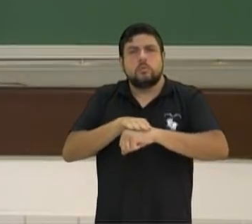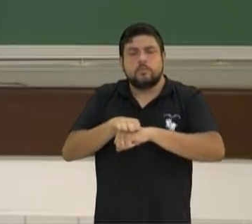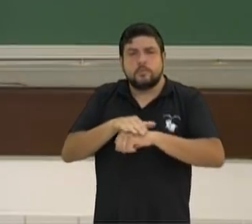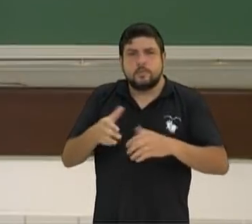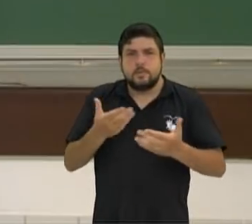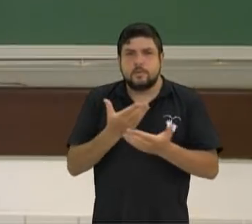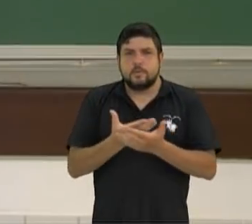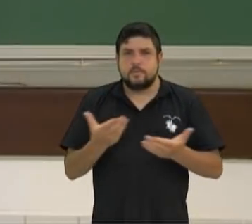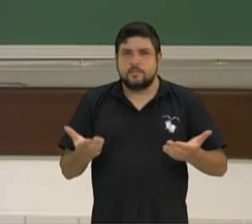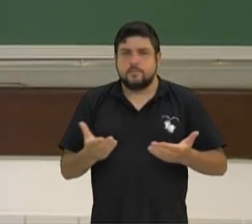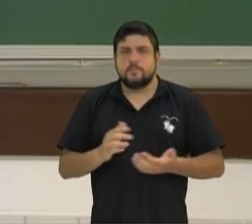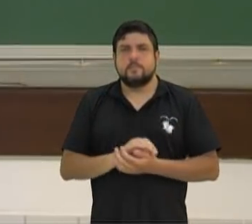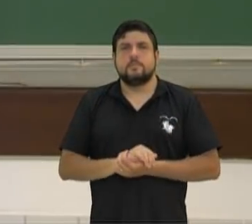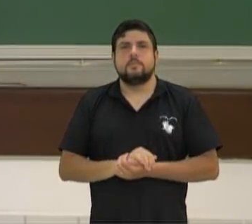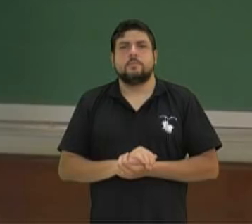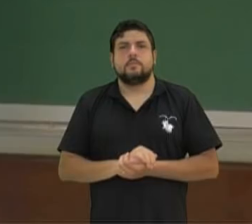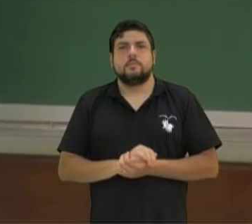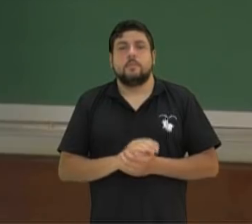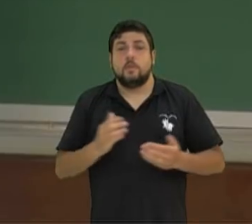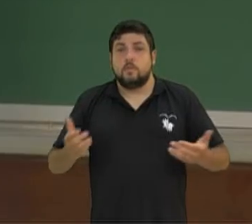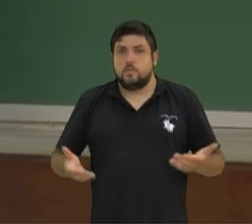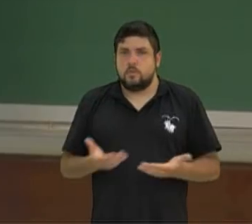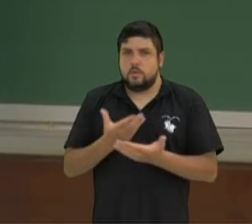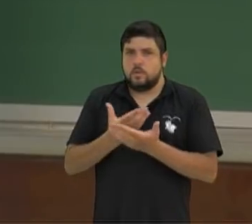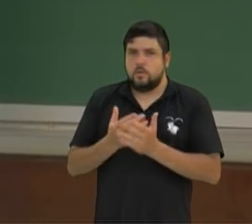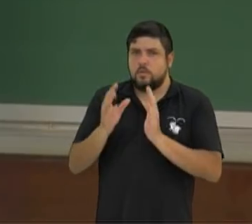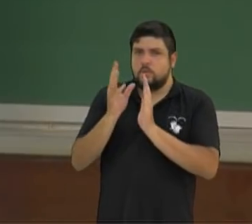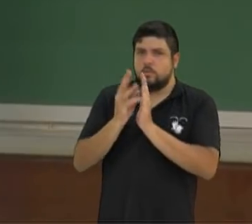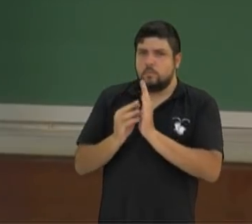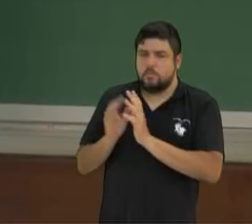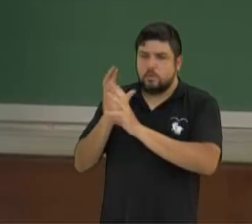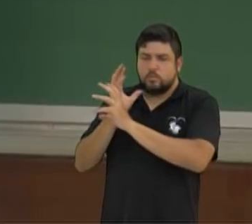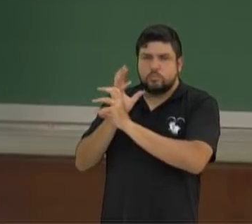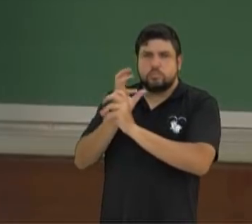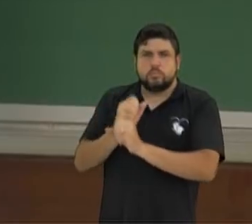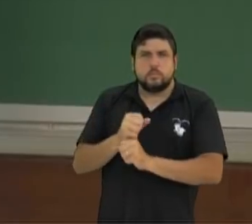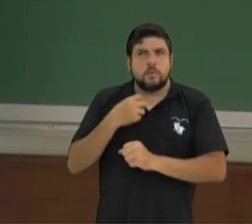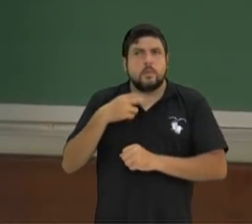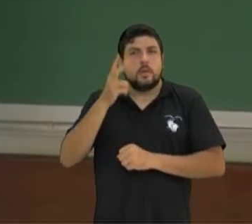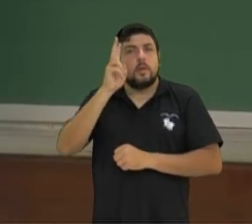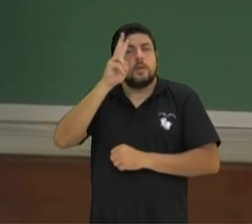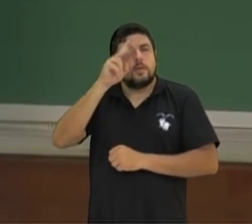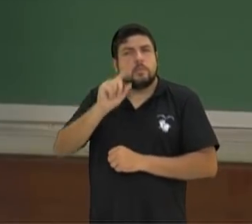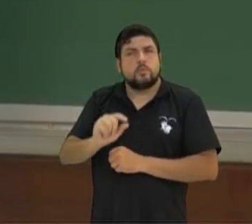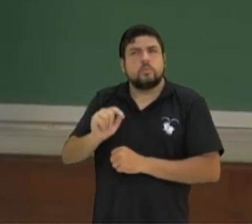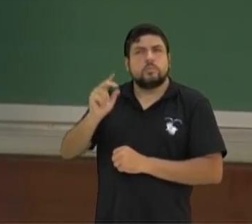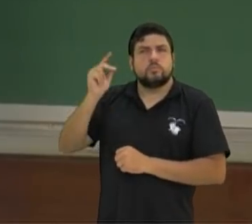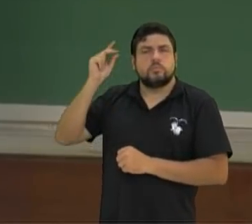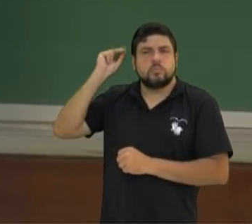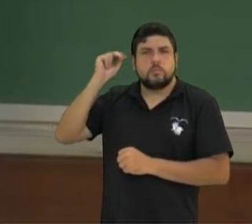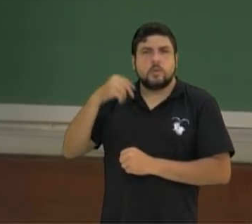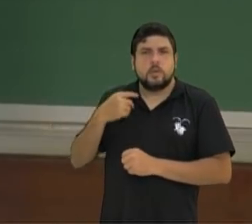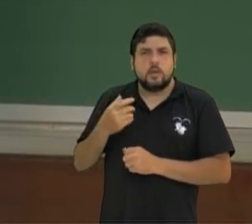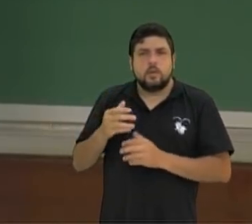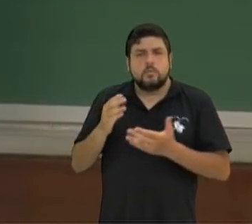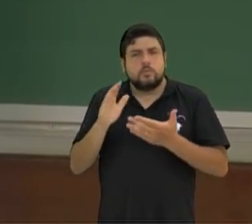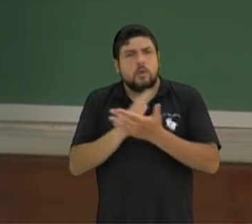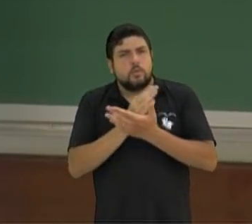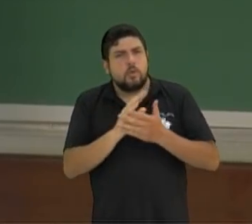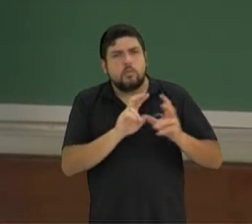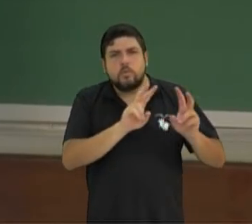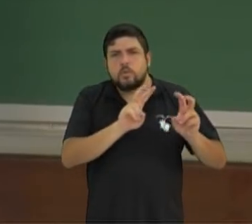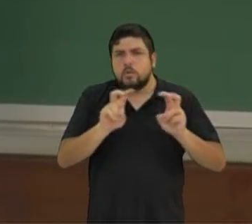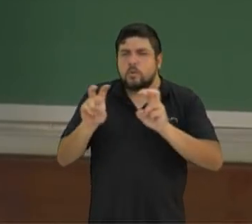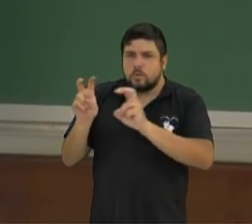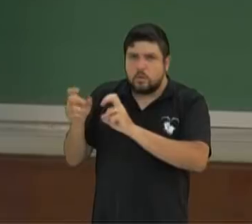hoje. Nossa aula de retomada foi uma aula de rememorar o que a gente estudou, alguns assuntos,